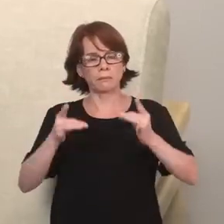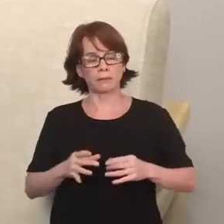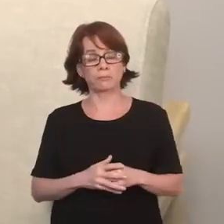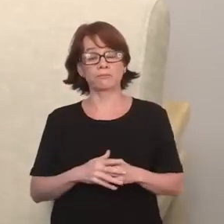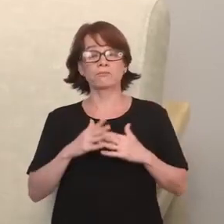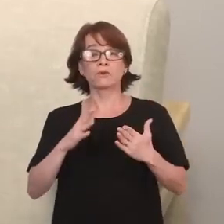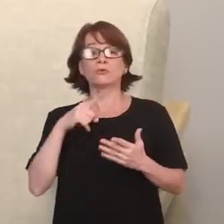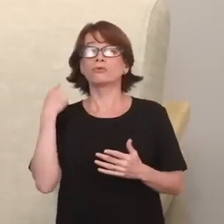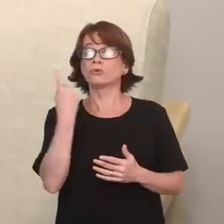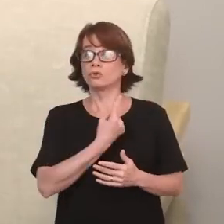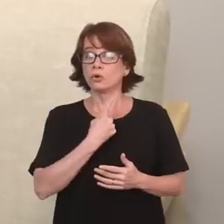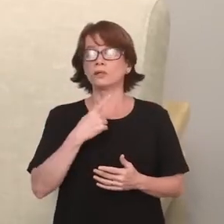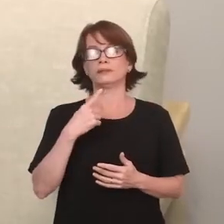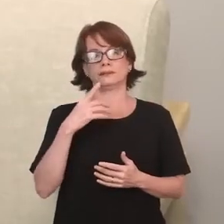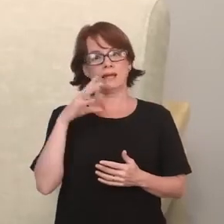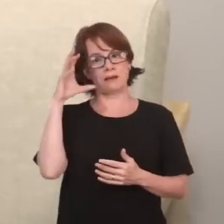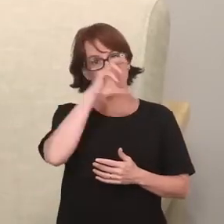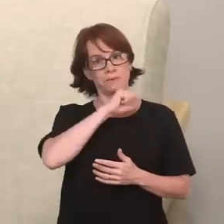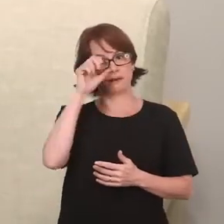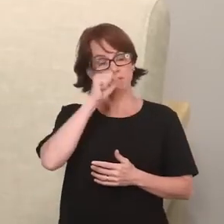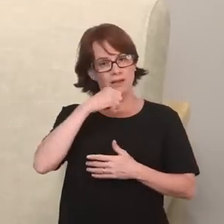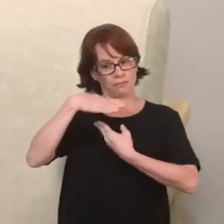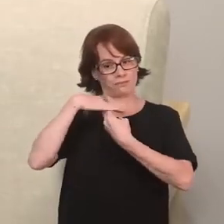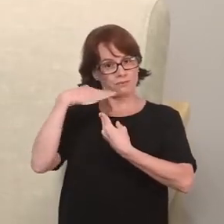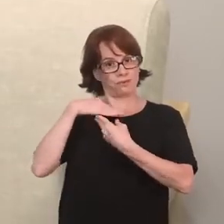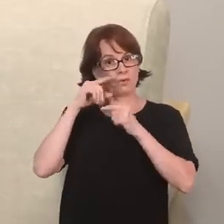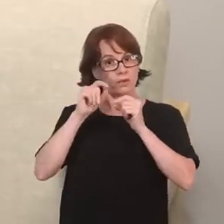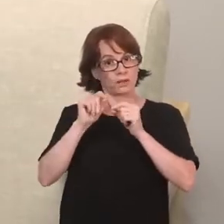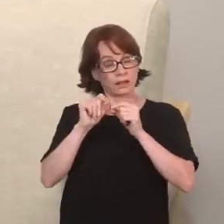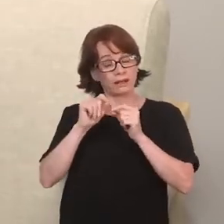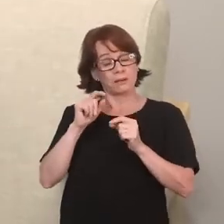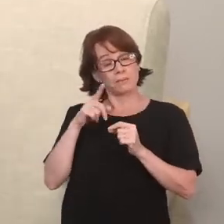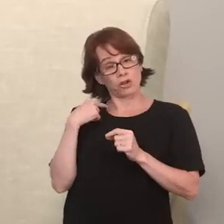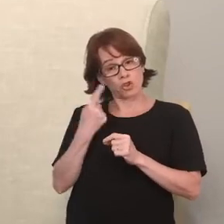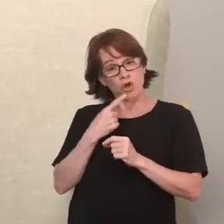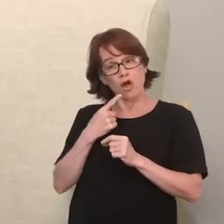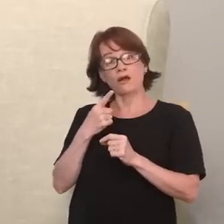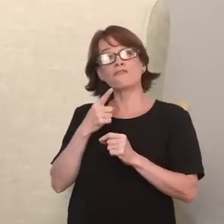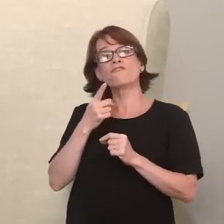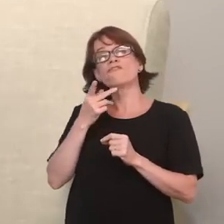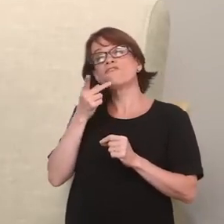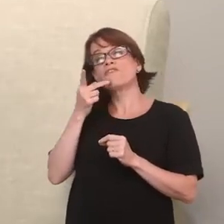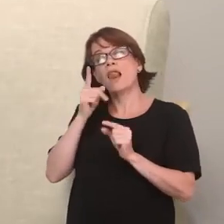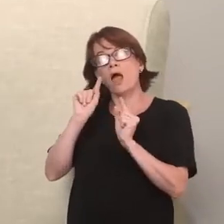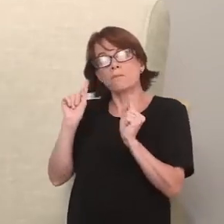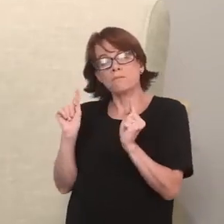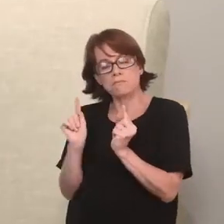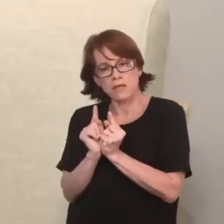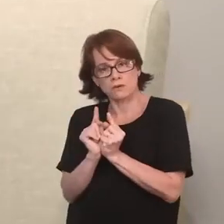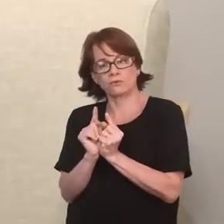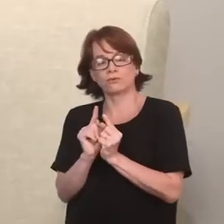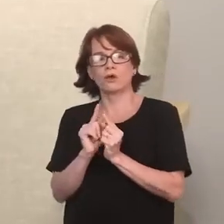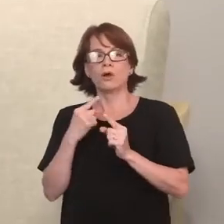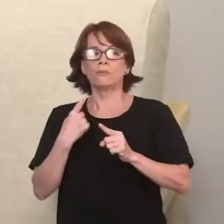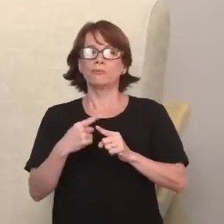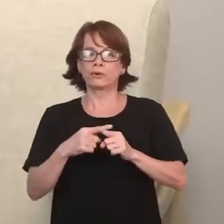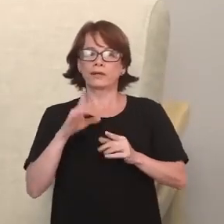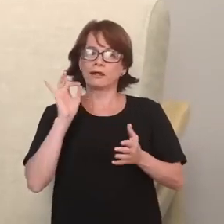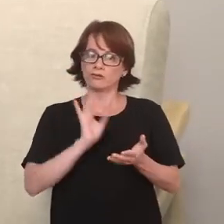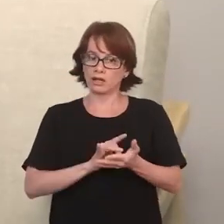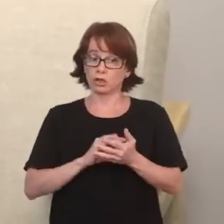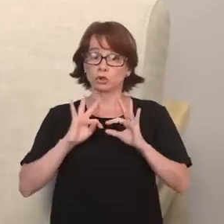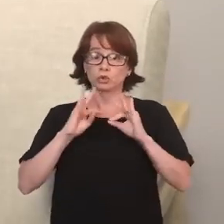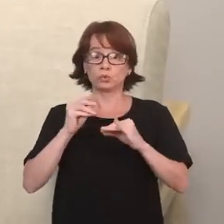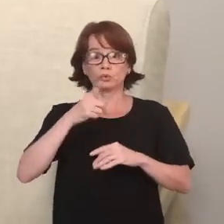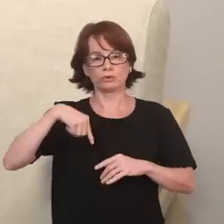Que a gente tinha que falar menos, mas não que a gente não pudesse falar nada, porque tudo que a gente fala reverbera onde?